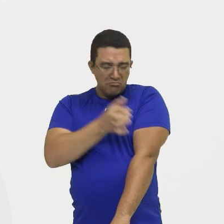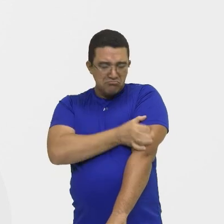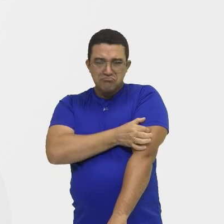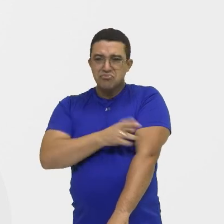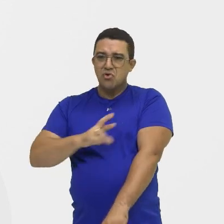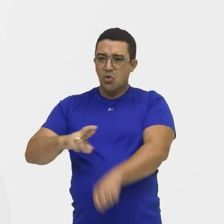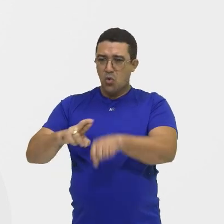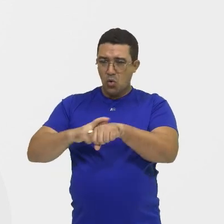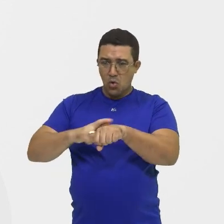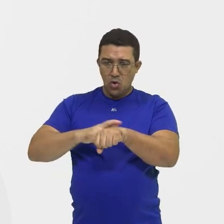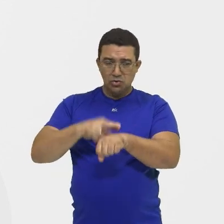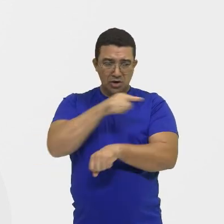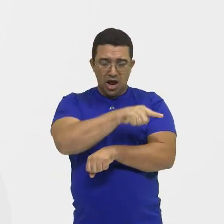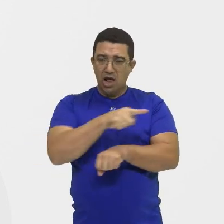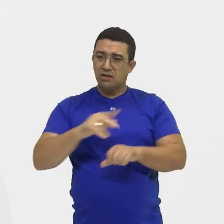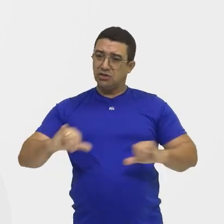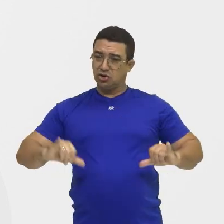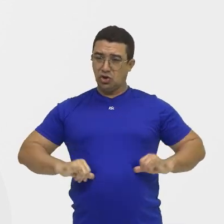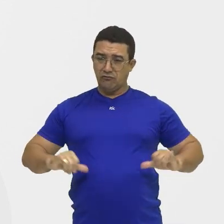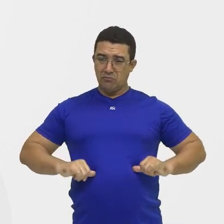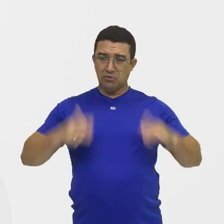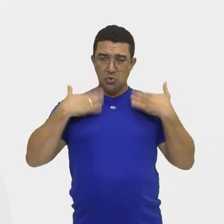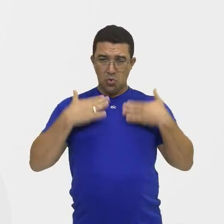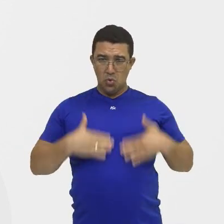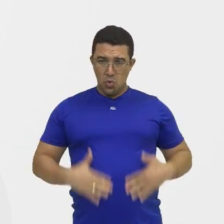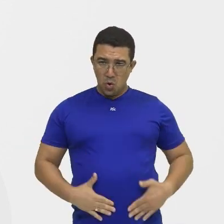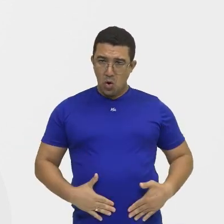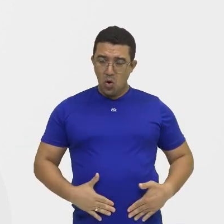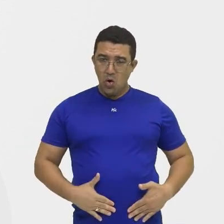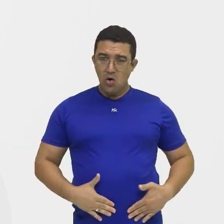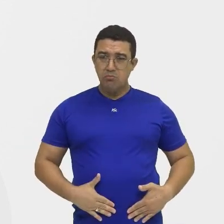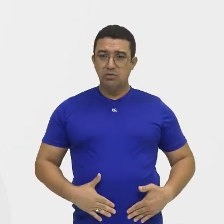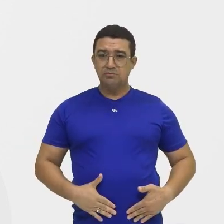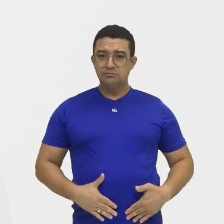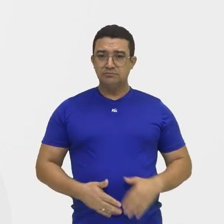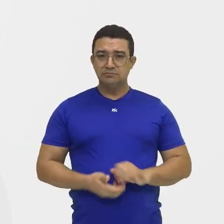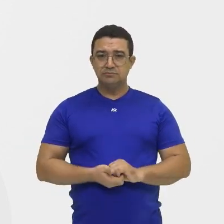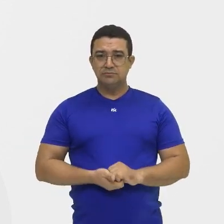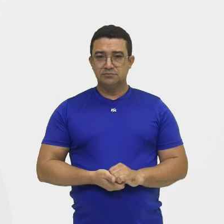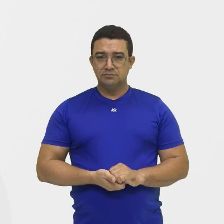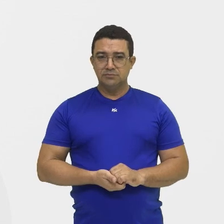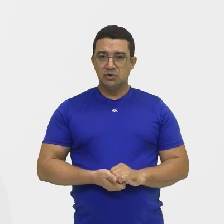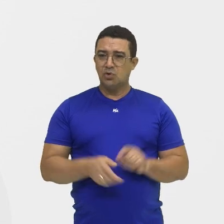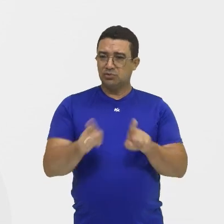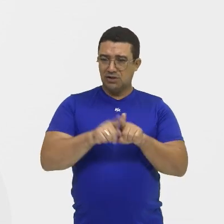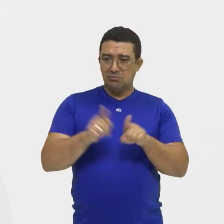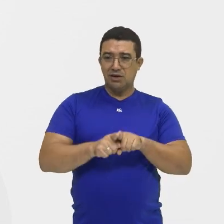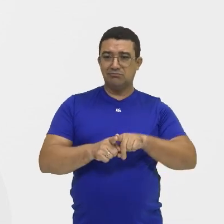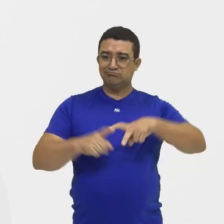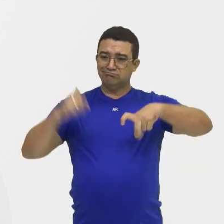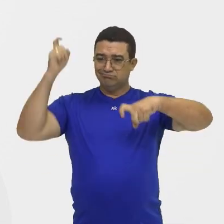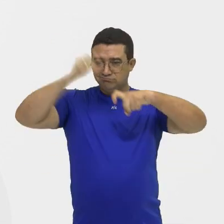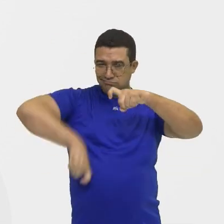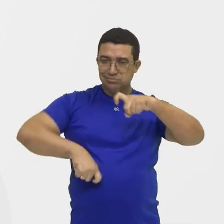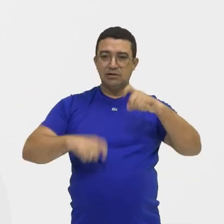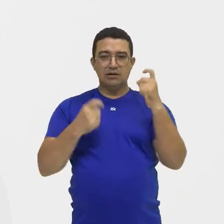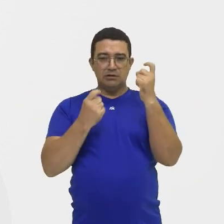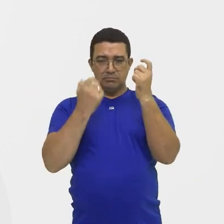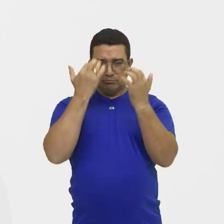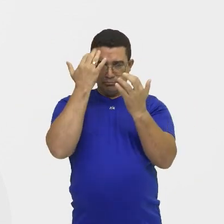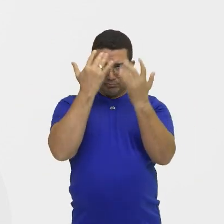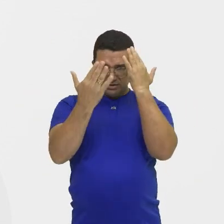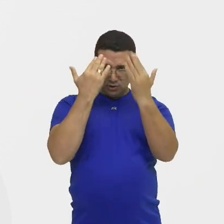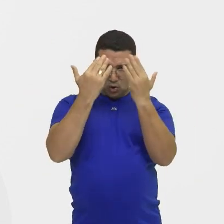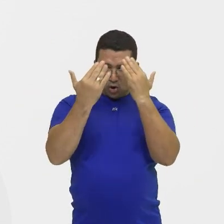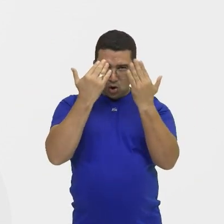sofrimento físico. Qualquer sofrimento físico, um sofrimento, né? Ou uma violência sexual, ou psicológica,